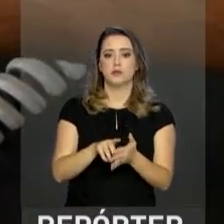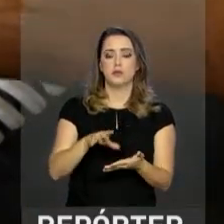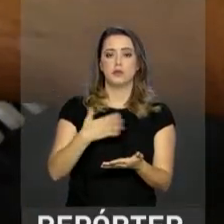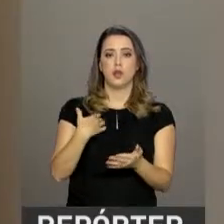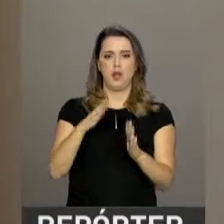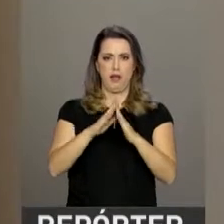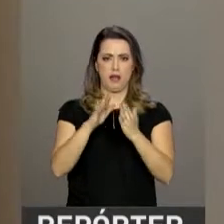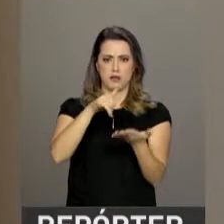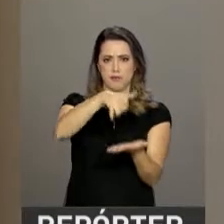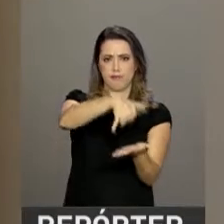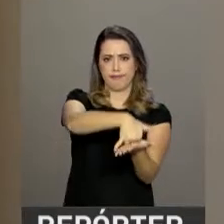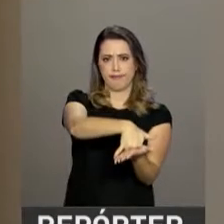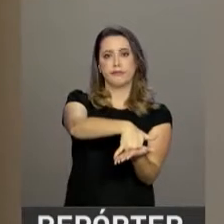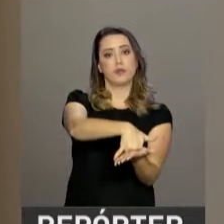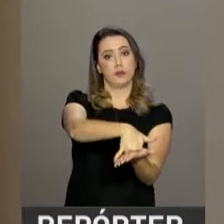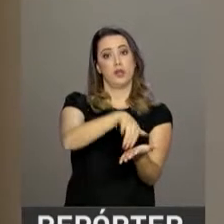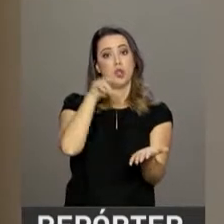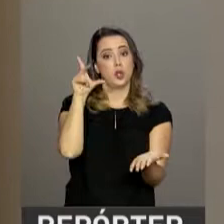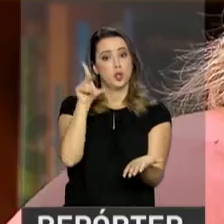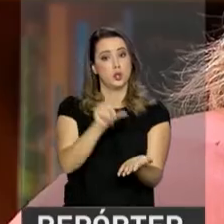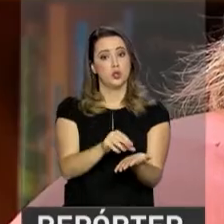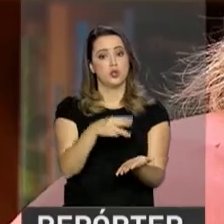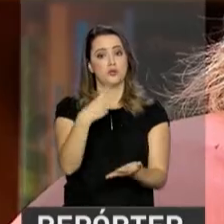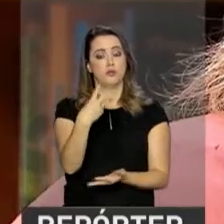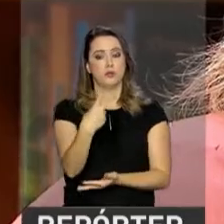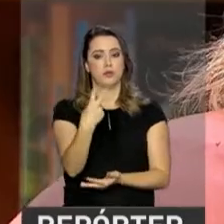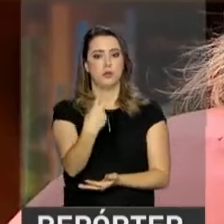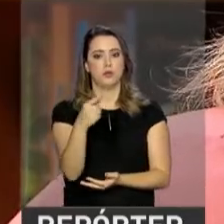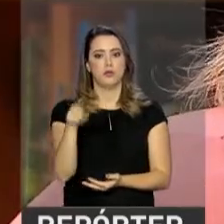fixos diminuíram de 34,5% para